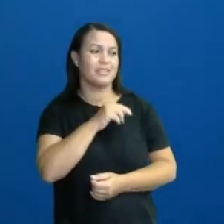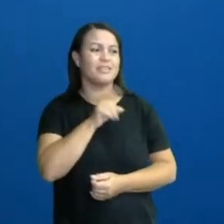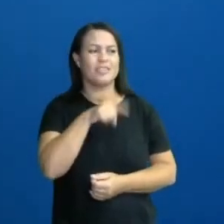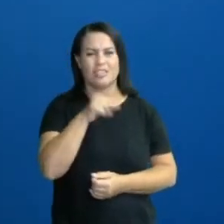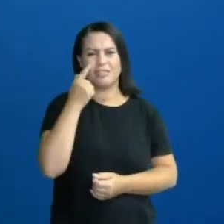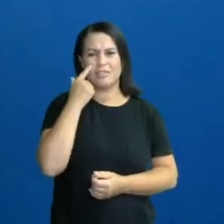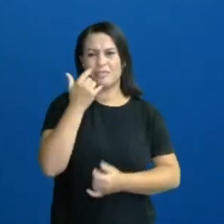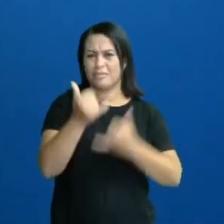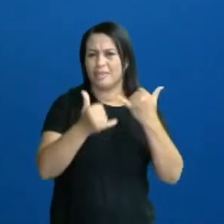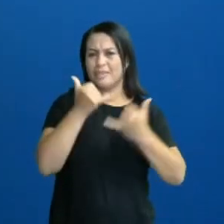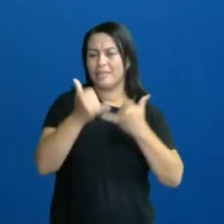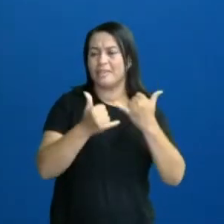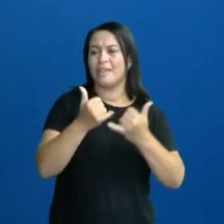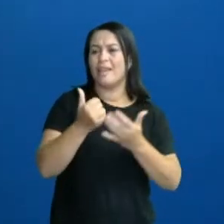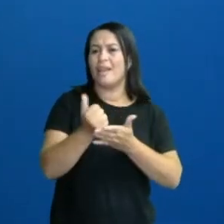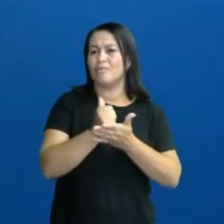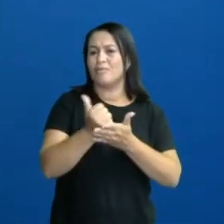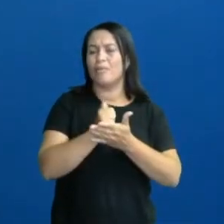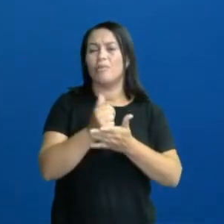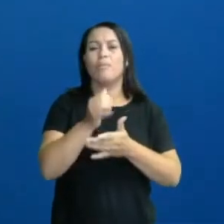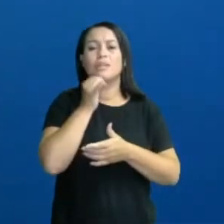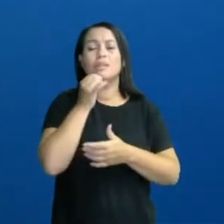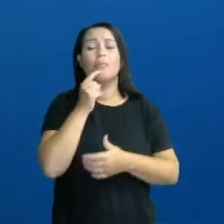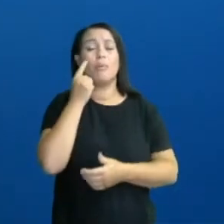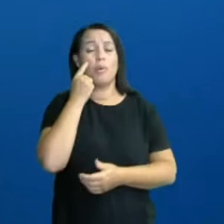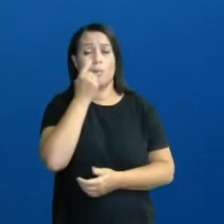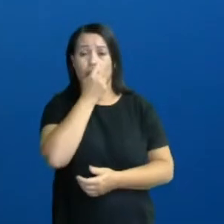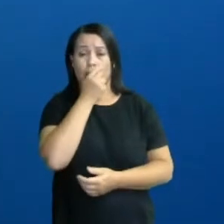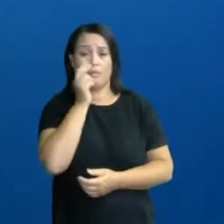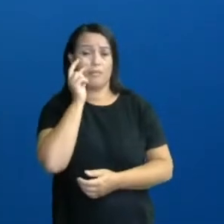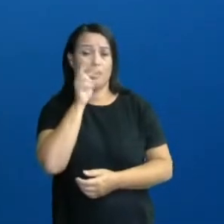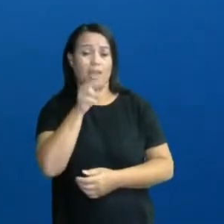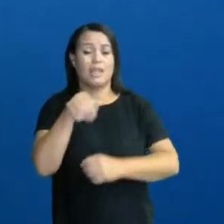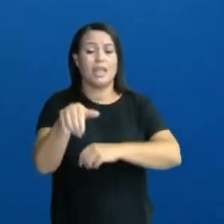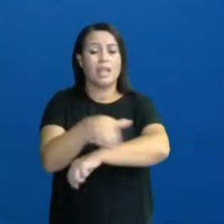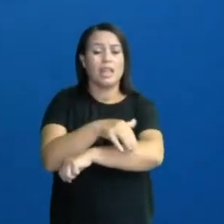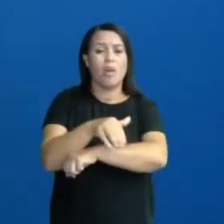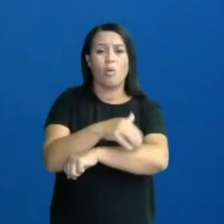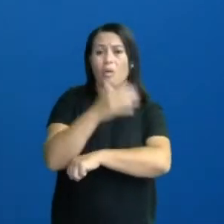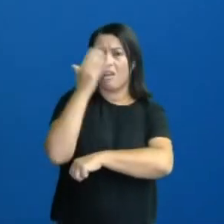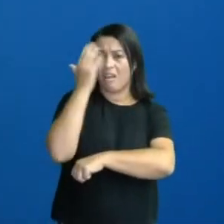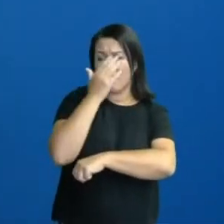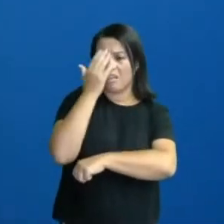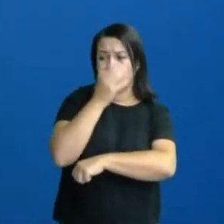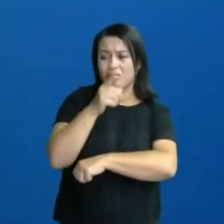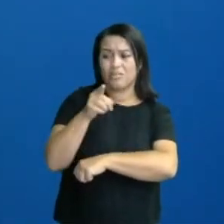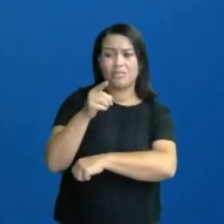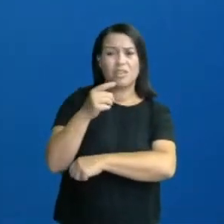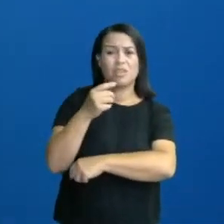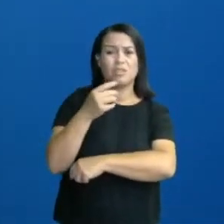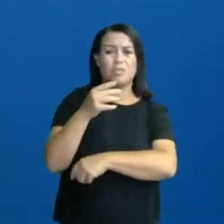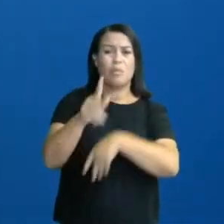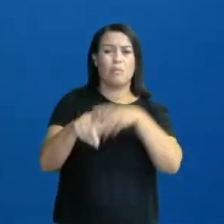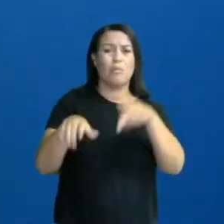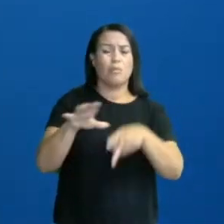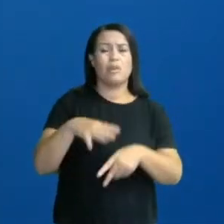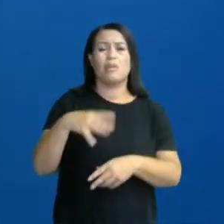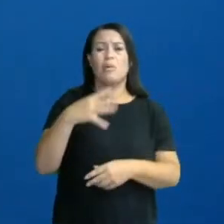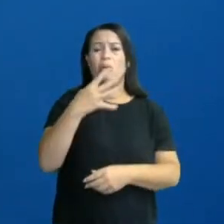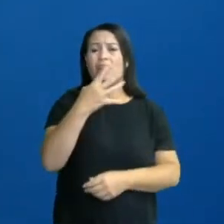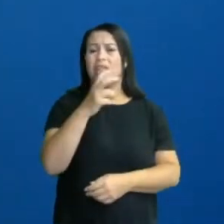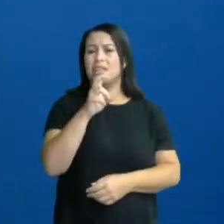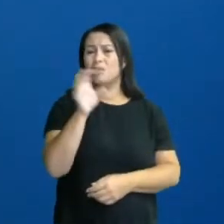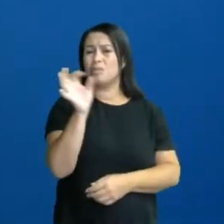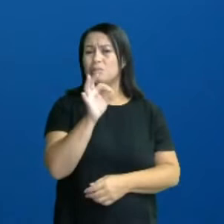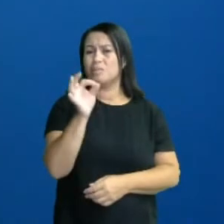esse joguinho. Ah, o meu olhinho vê tal coisa. Quando o meu olhinho sai na rua, eu não vejo uma população com 45% de branco,